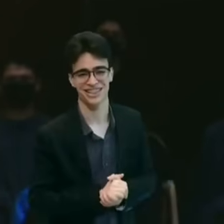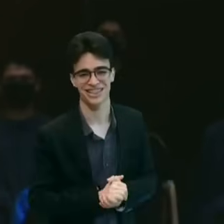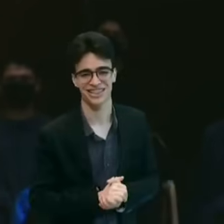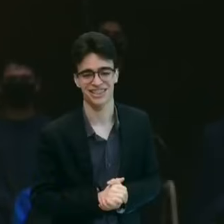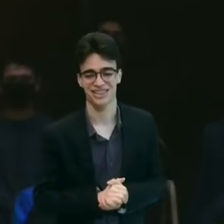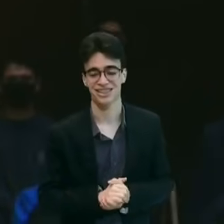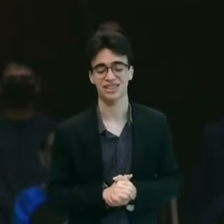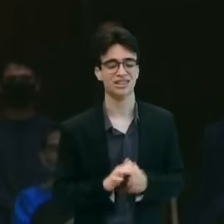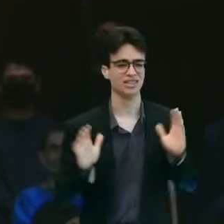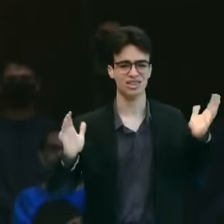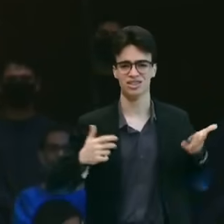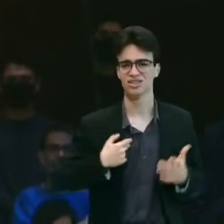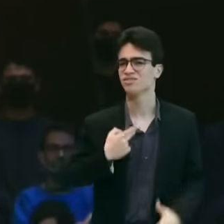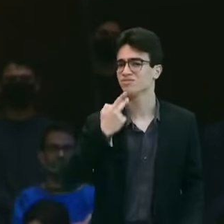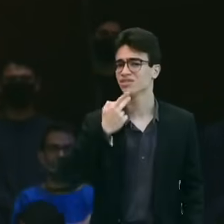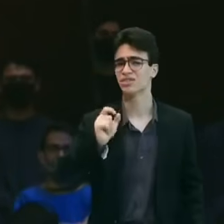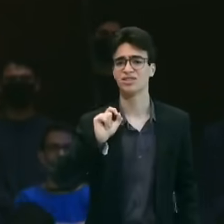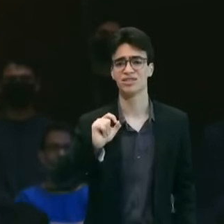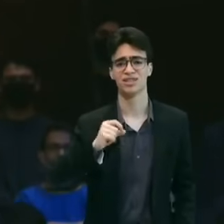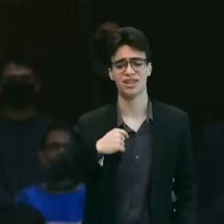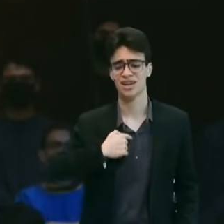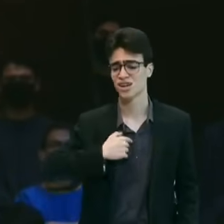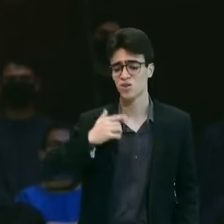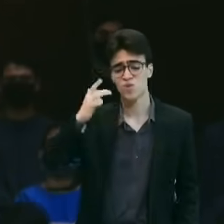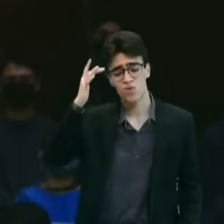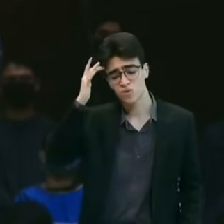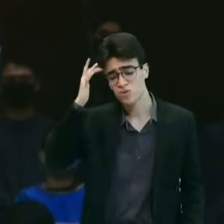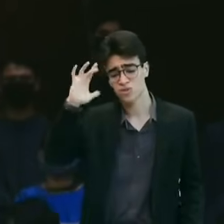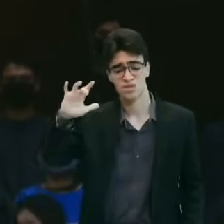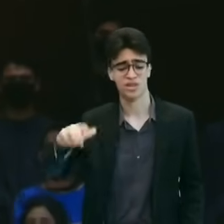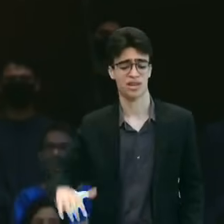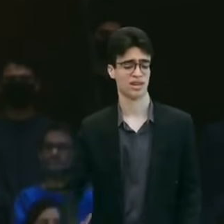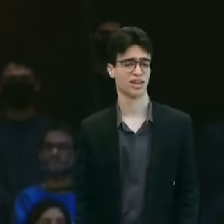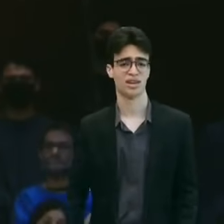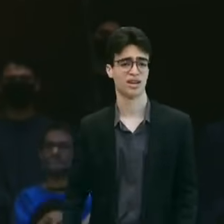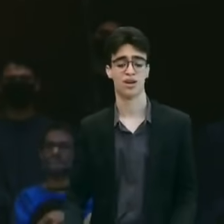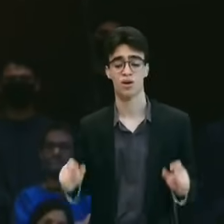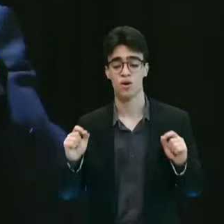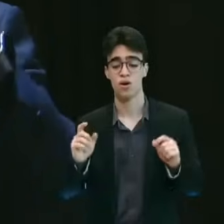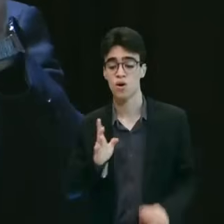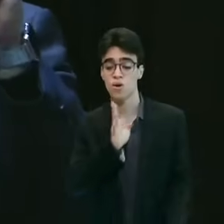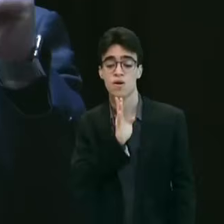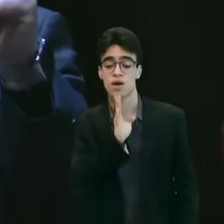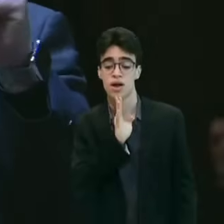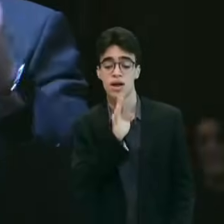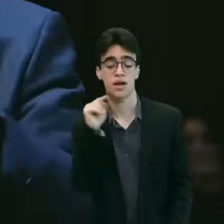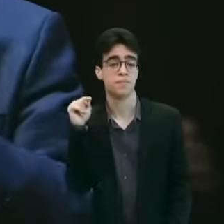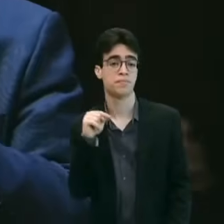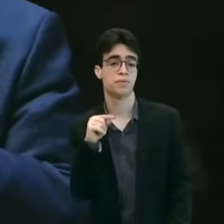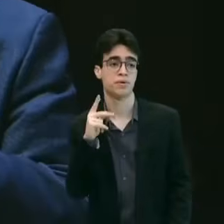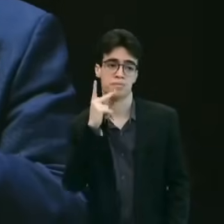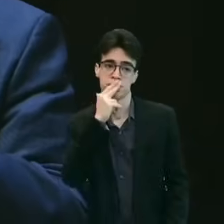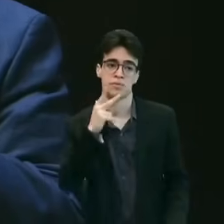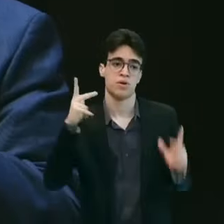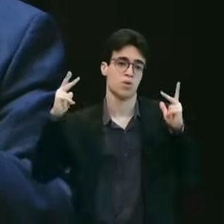Para dizer, eu não sei. Porque conhecimento não é igual a sabedoria,